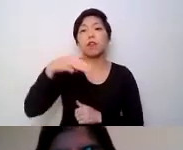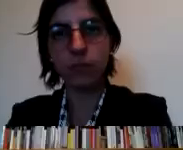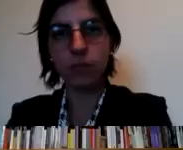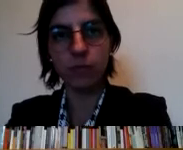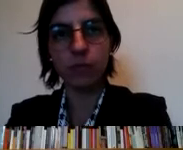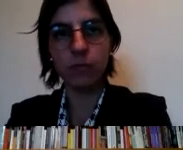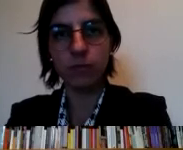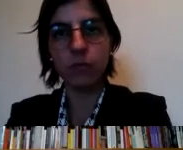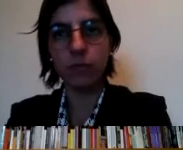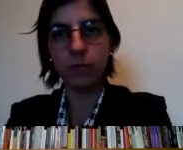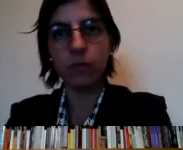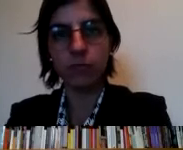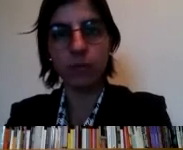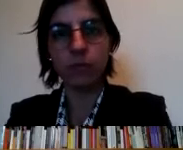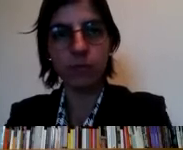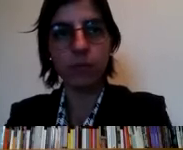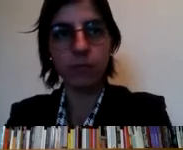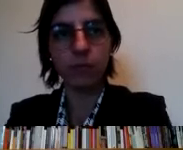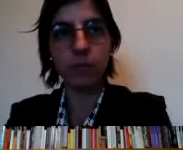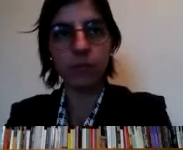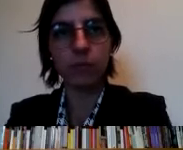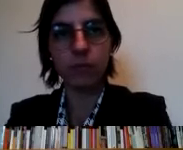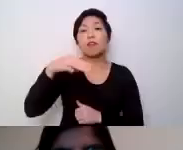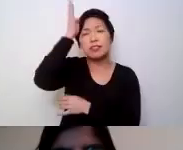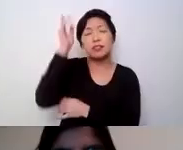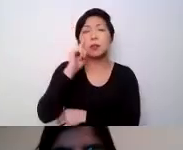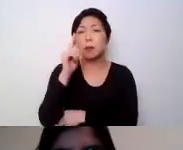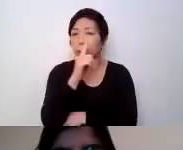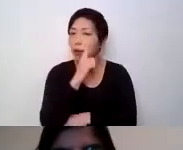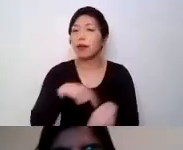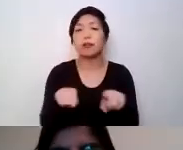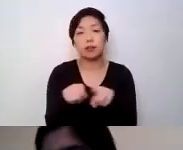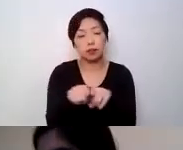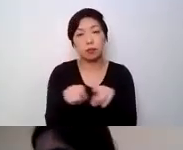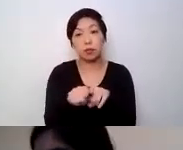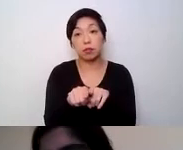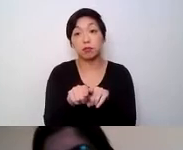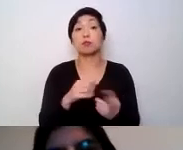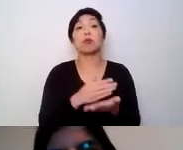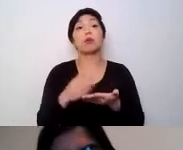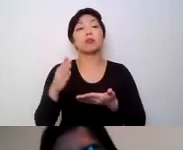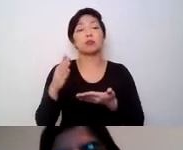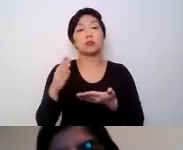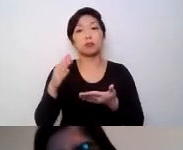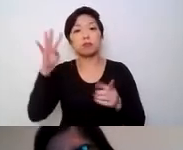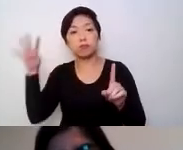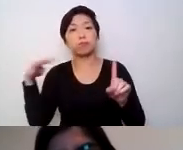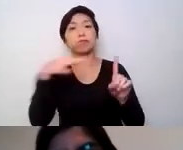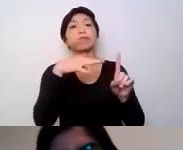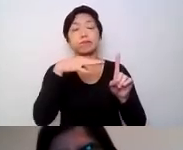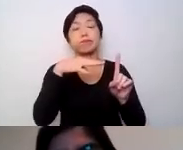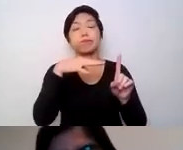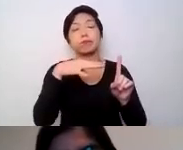os projetos dela a partir do Sesc Pompeia na verdade é quando ela é alçada mesmo como arquiteta